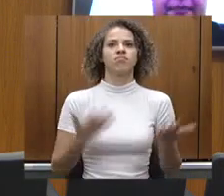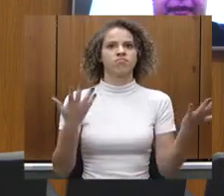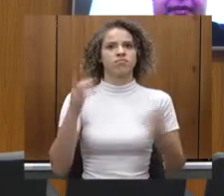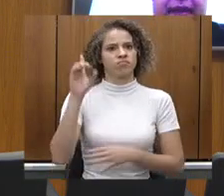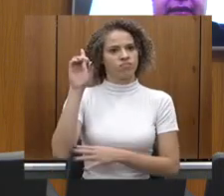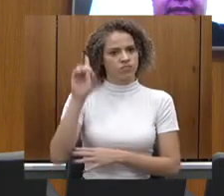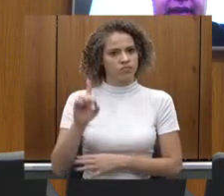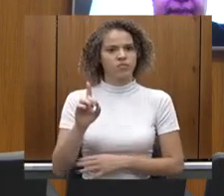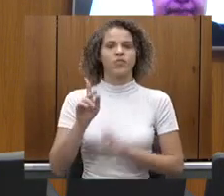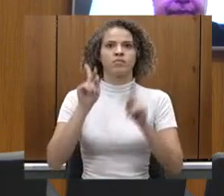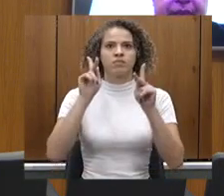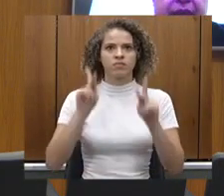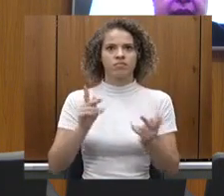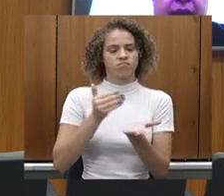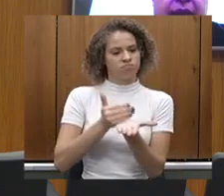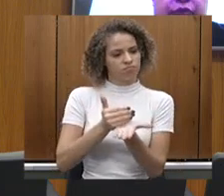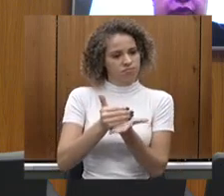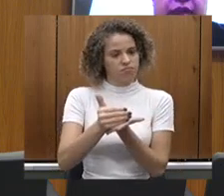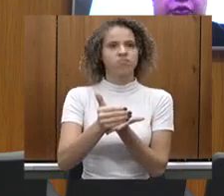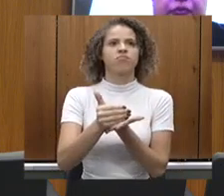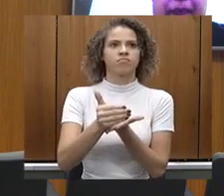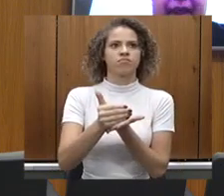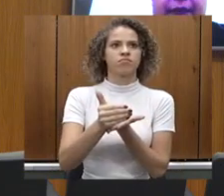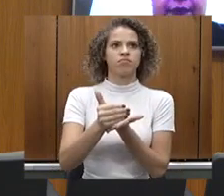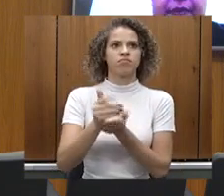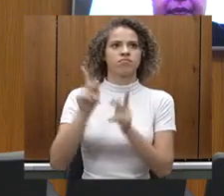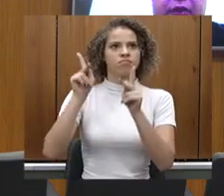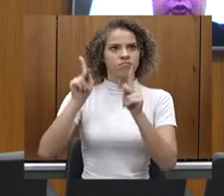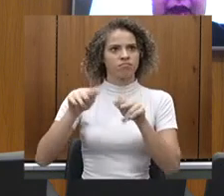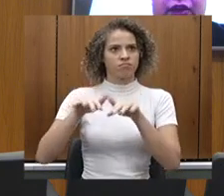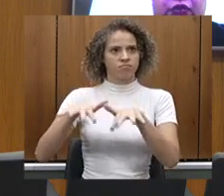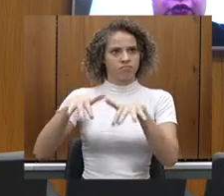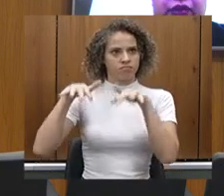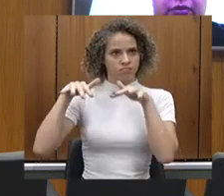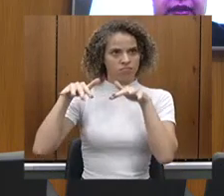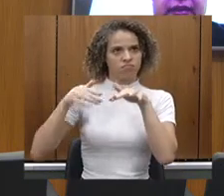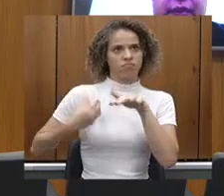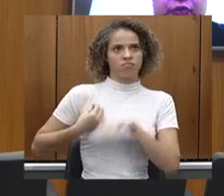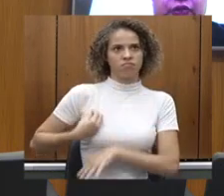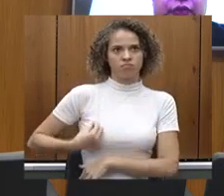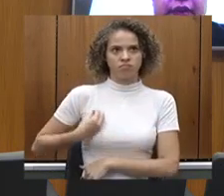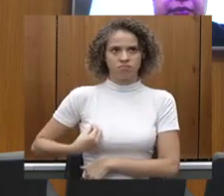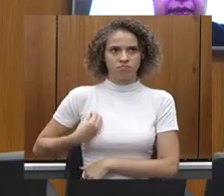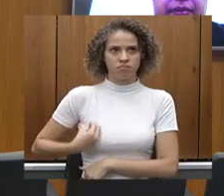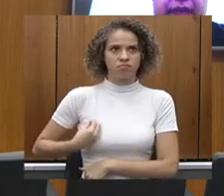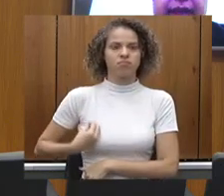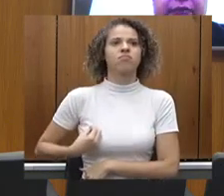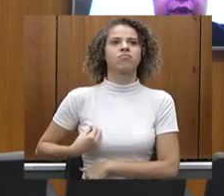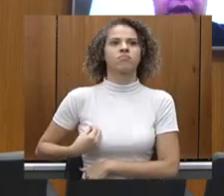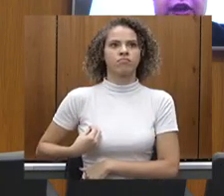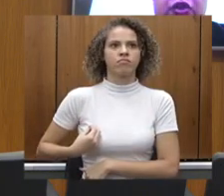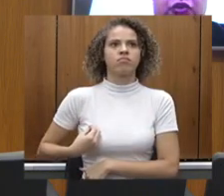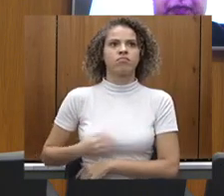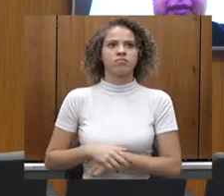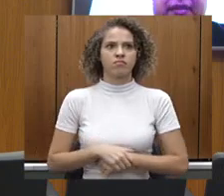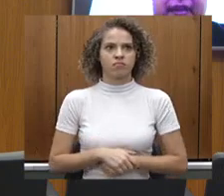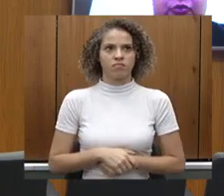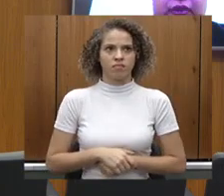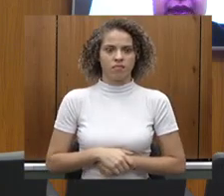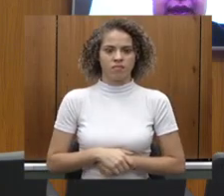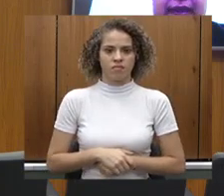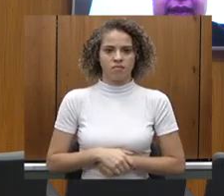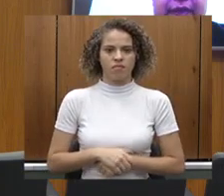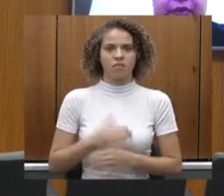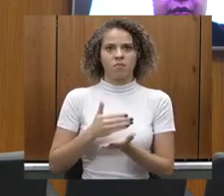A presidência, nos termos do parágrafo 1º do artigo 132 do Regimento Interno, dispensa a